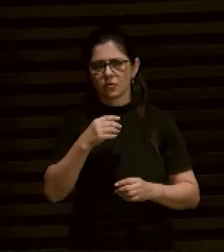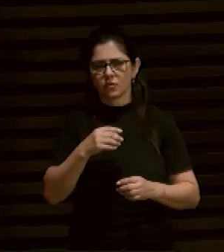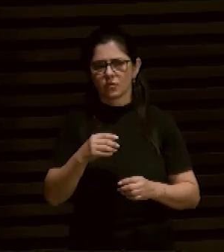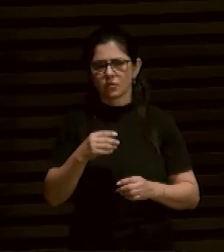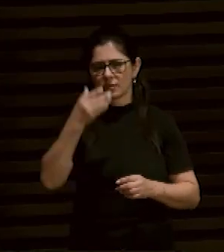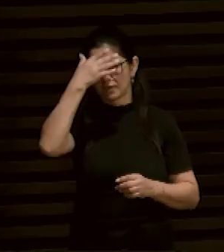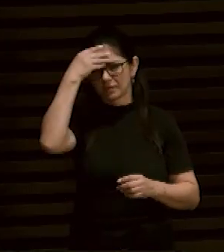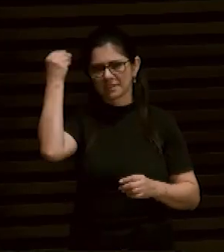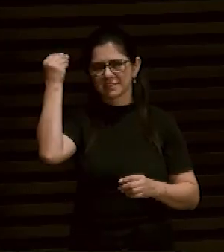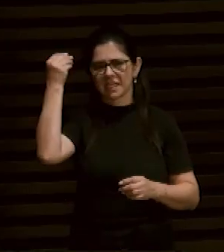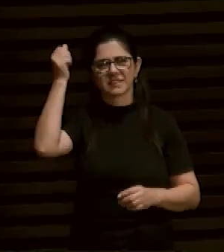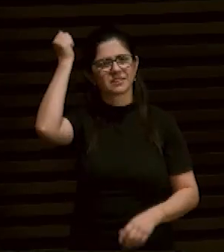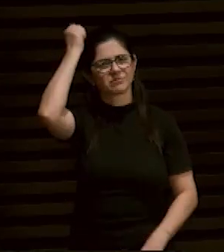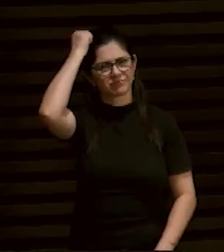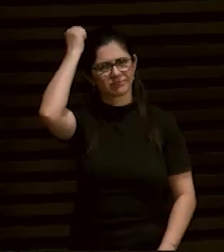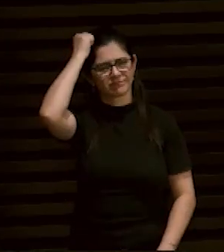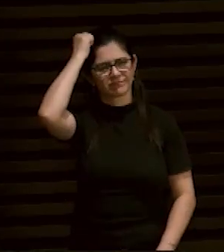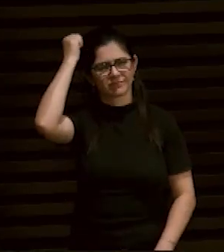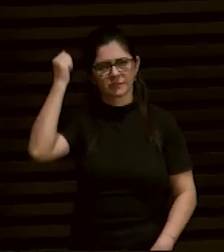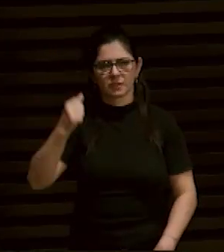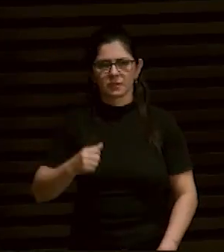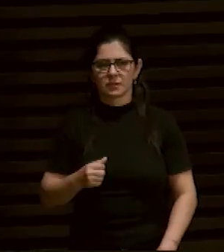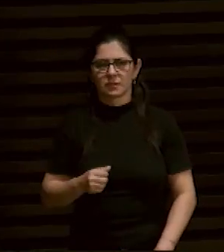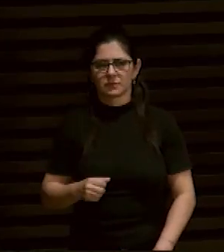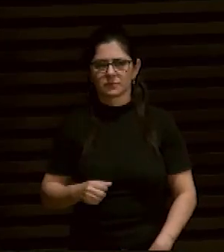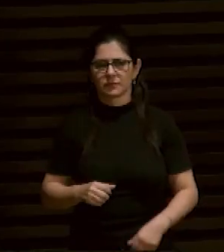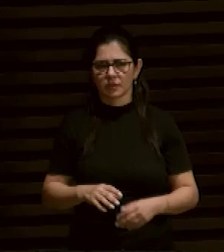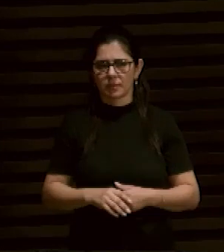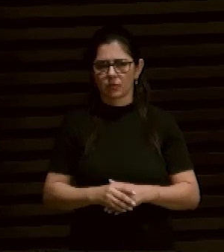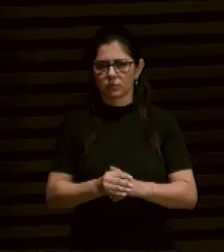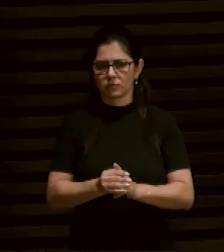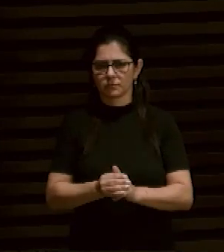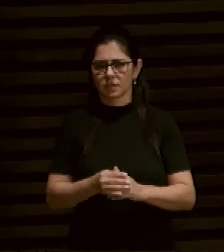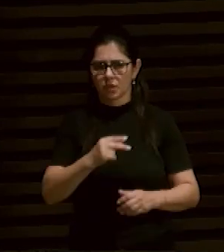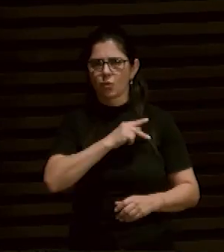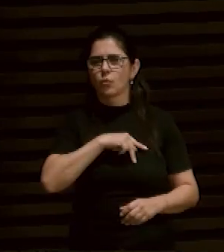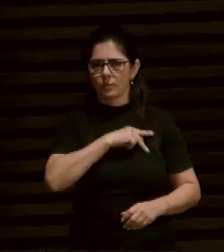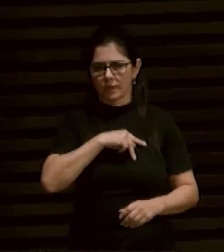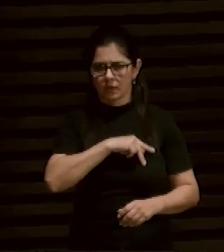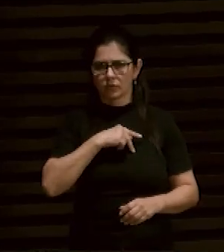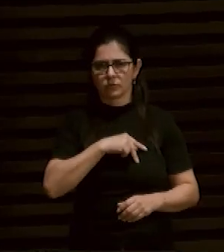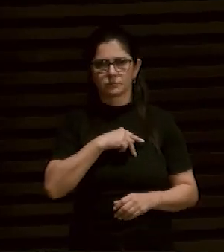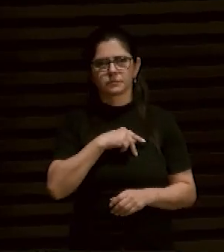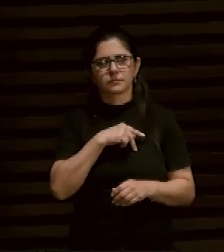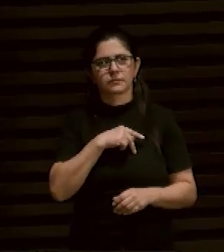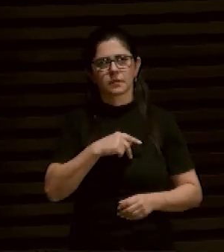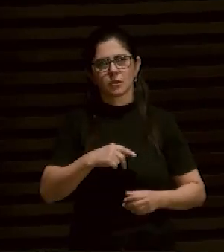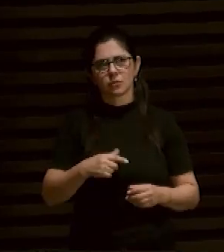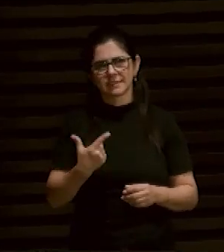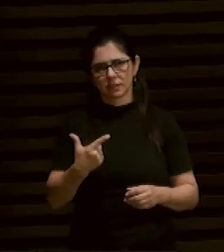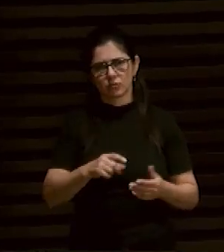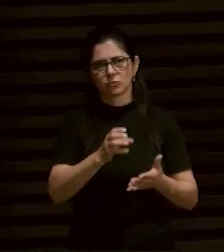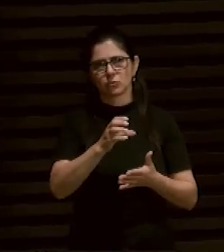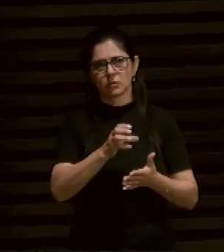coração. Meus irmãos, o apóstolo Paulo diz em 2 Coríntios, no capítulo 4, no verso 4, que o Deus dessa era, a saber,